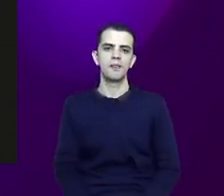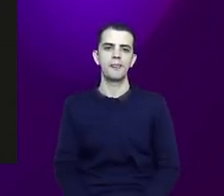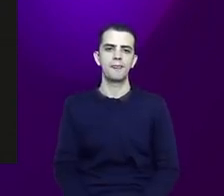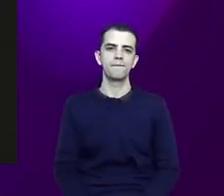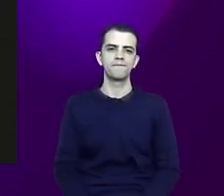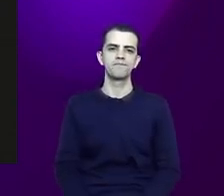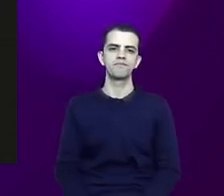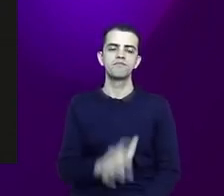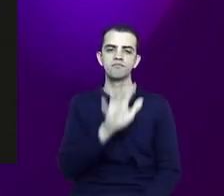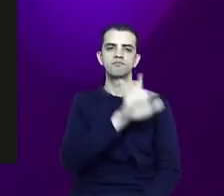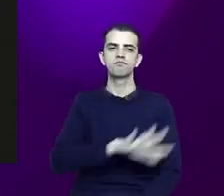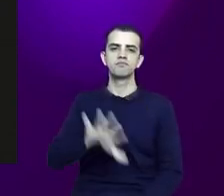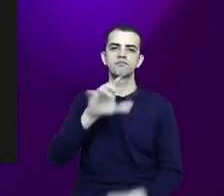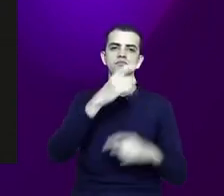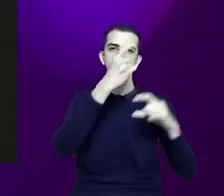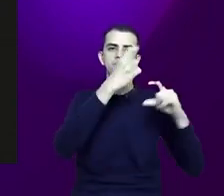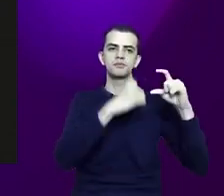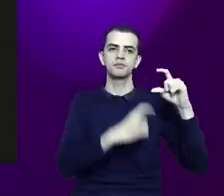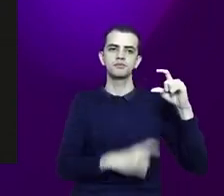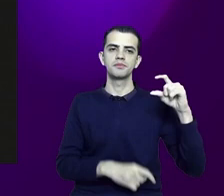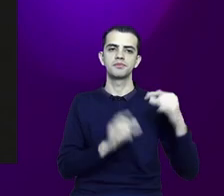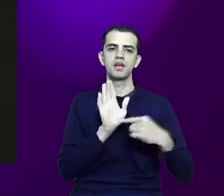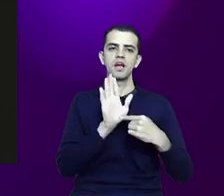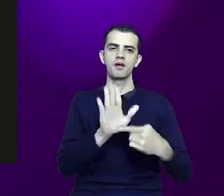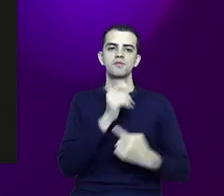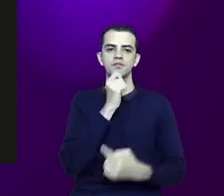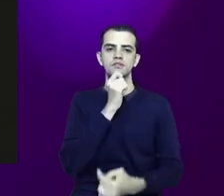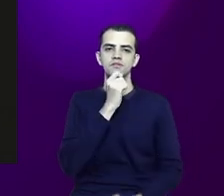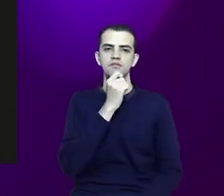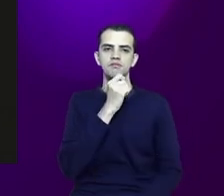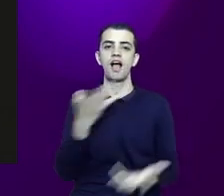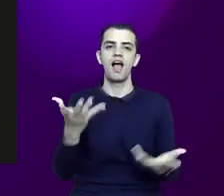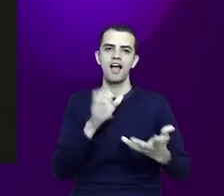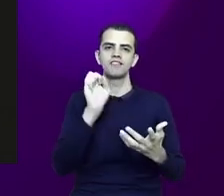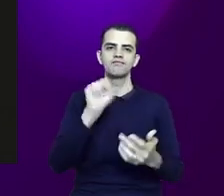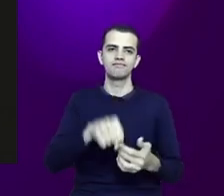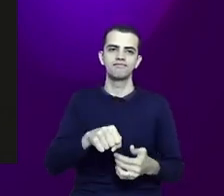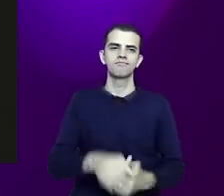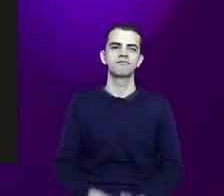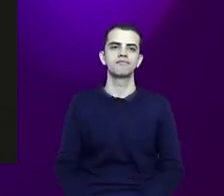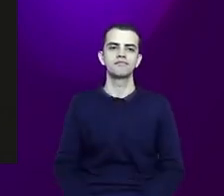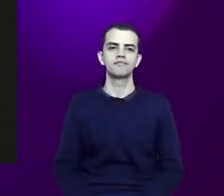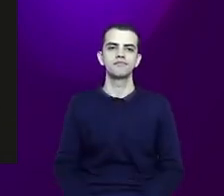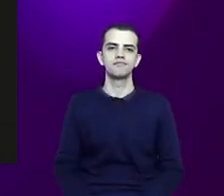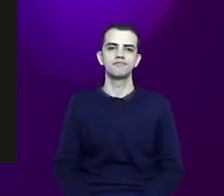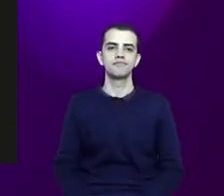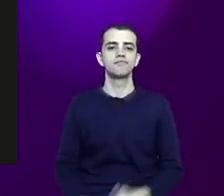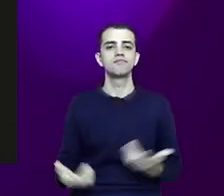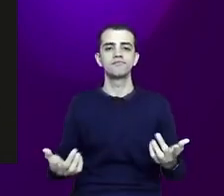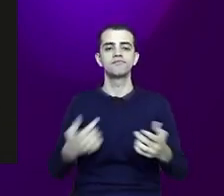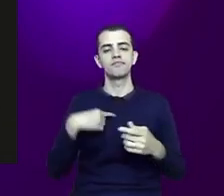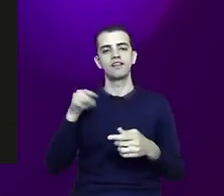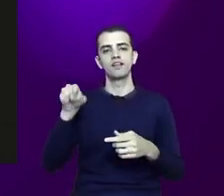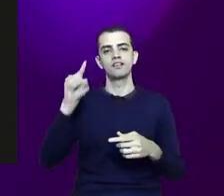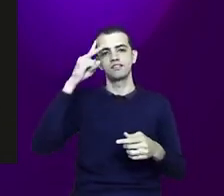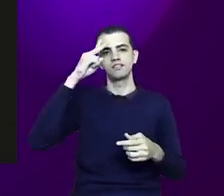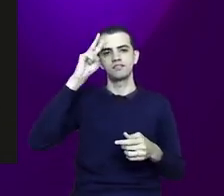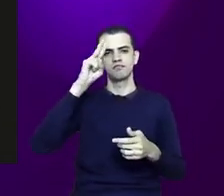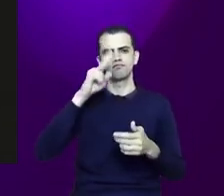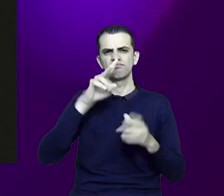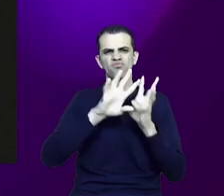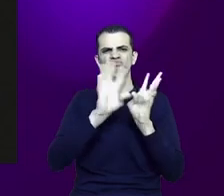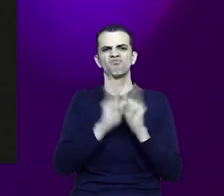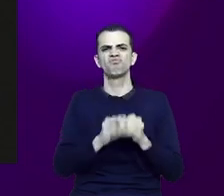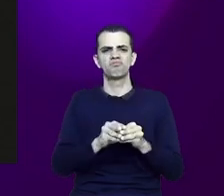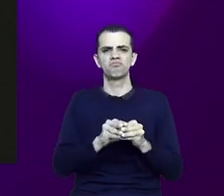Estamos vendo os slides, Nicola, ainda não está no modo de apresentação. Agora sim. Então, esse é um paciente, eu vou ser rápido na